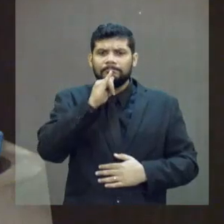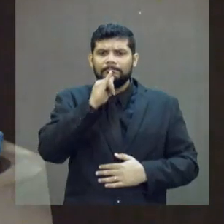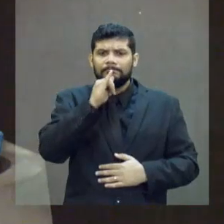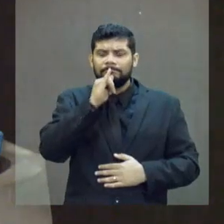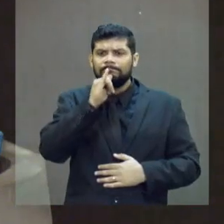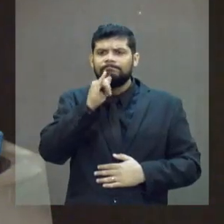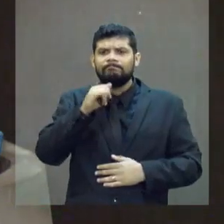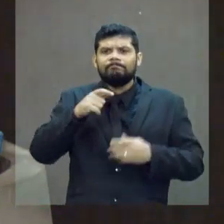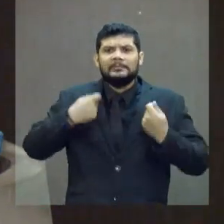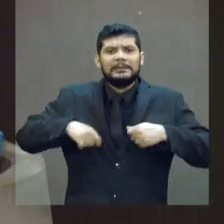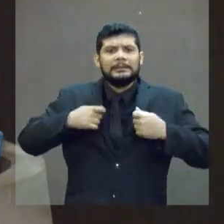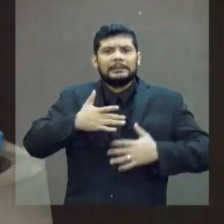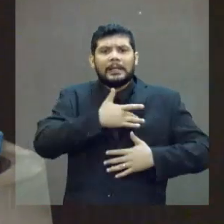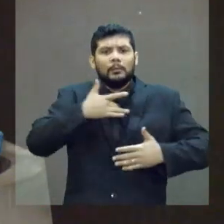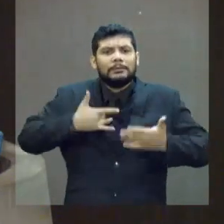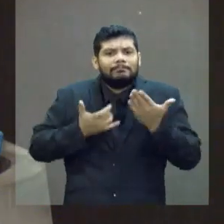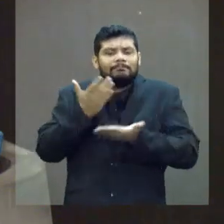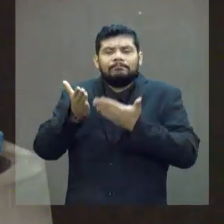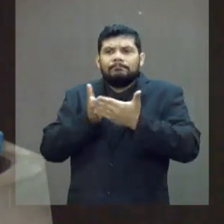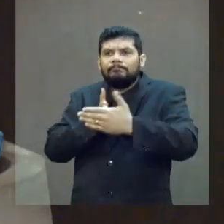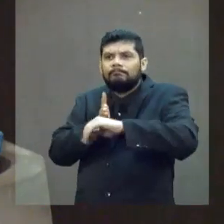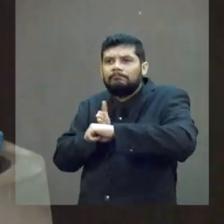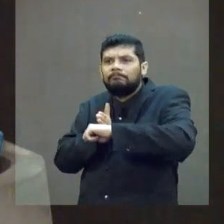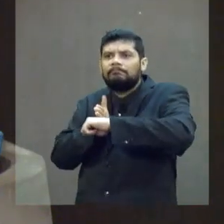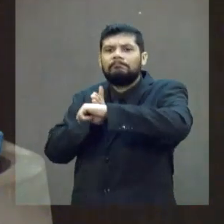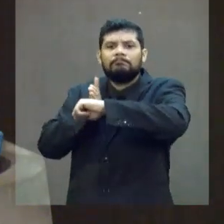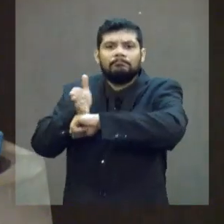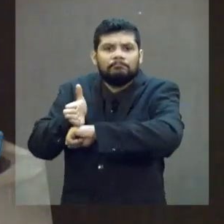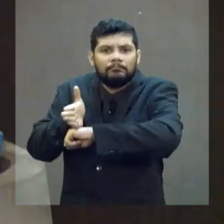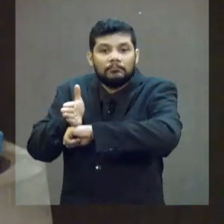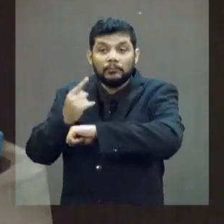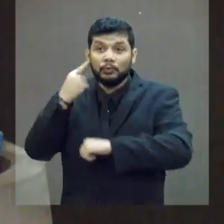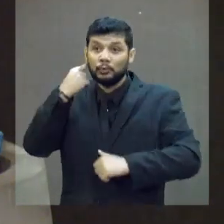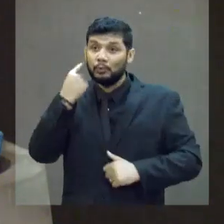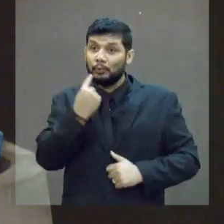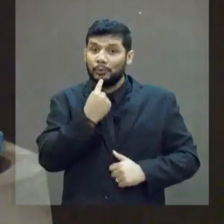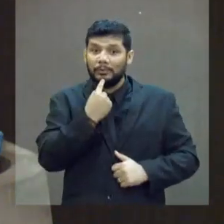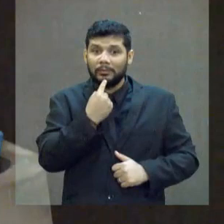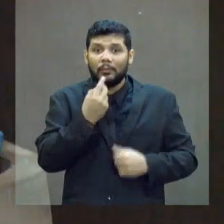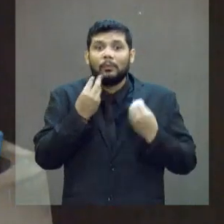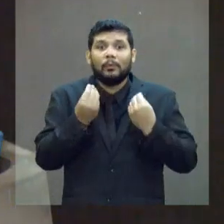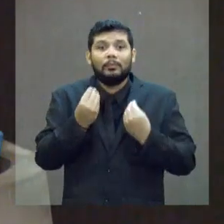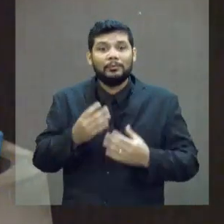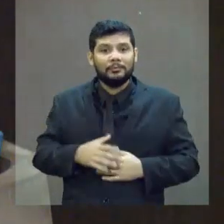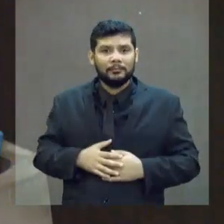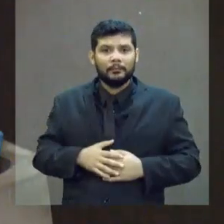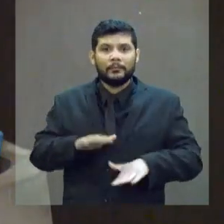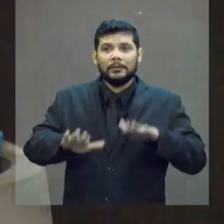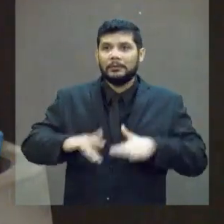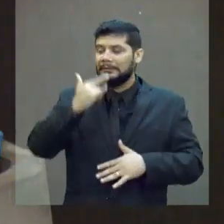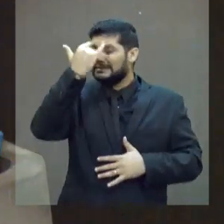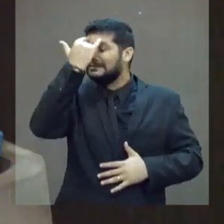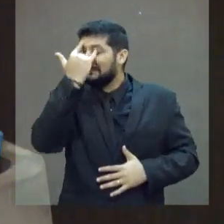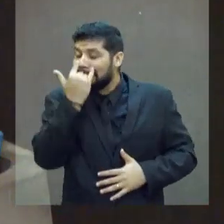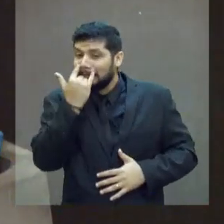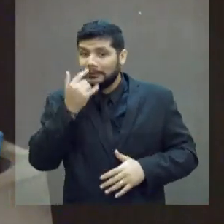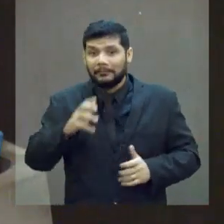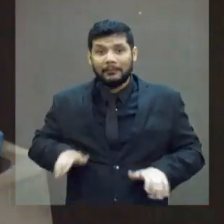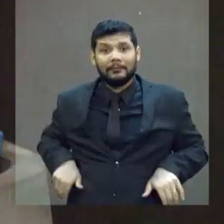rede básica de saúde? Sendo ela surda, sendo ela cega, muitas vezes cadeirante.